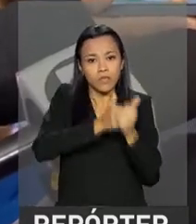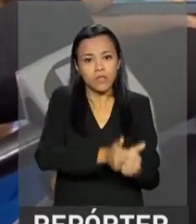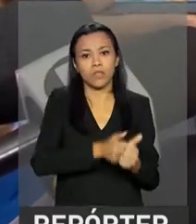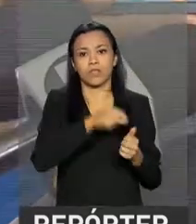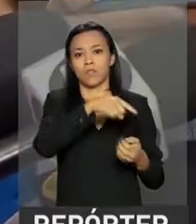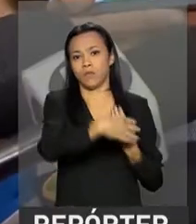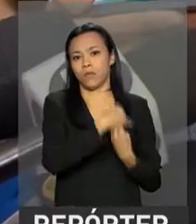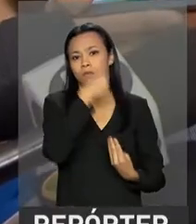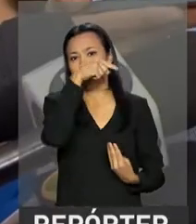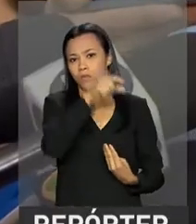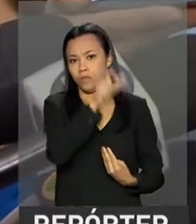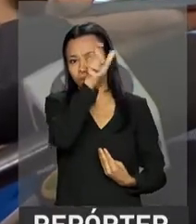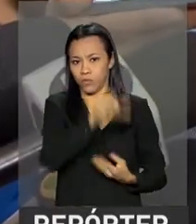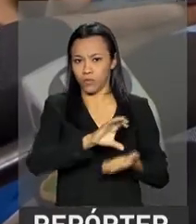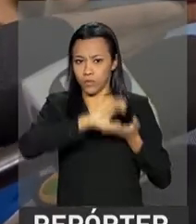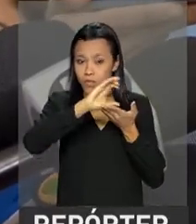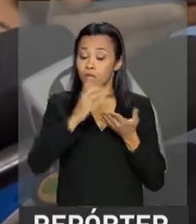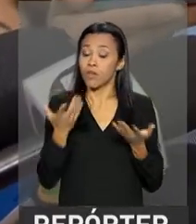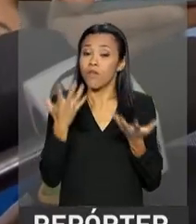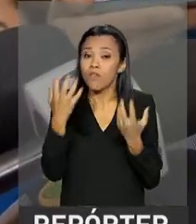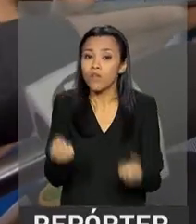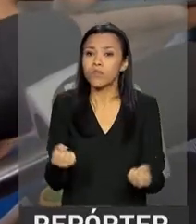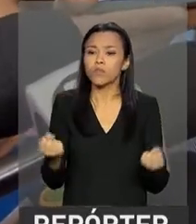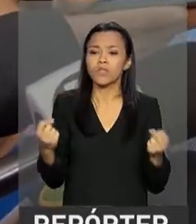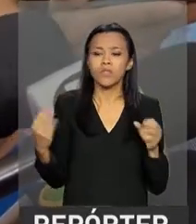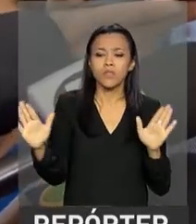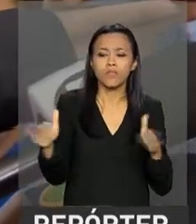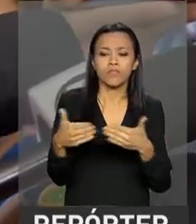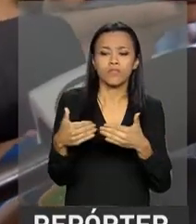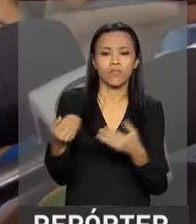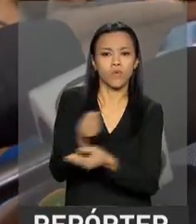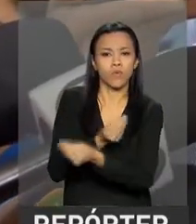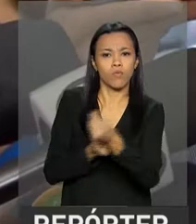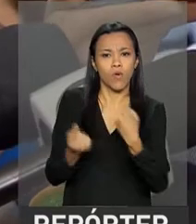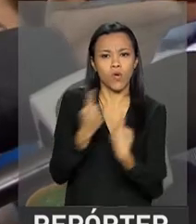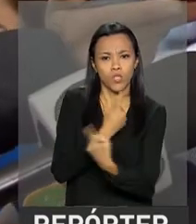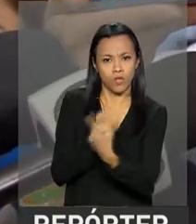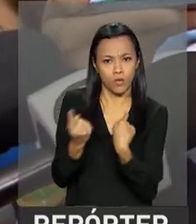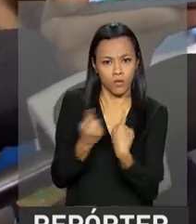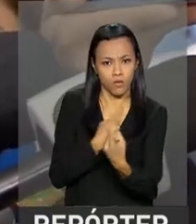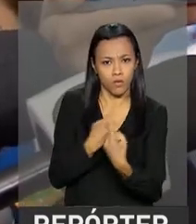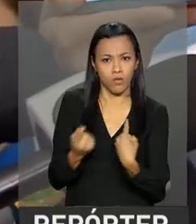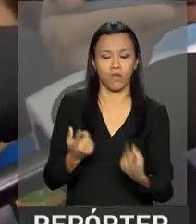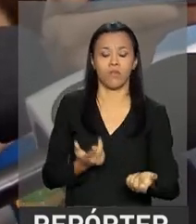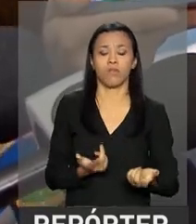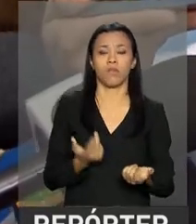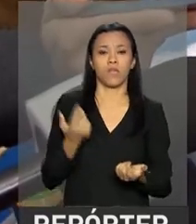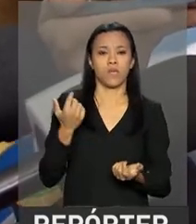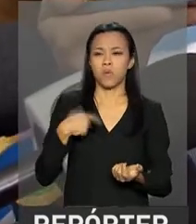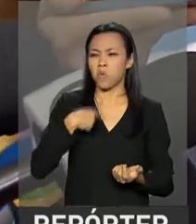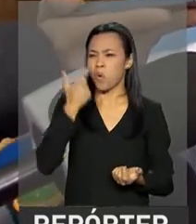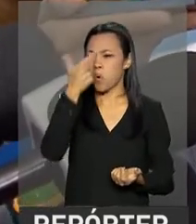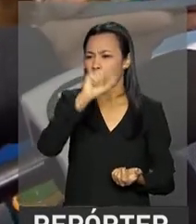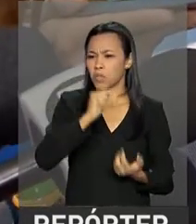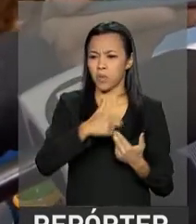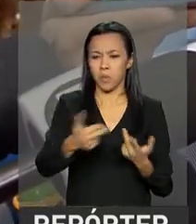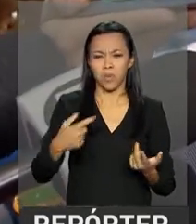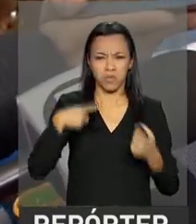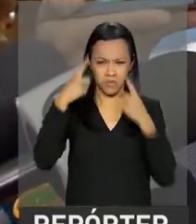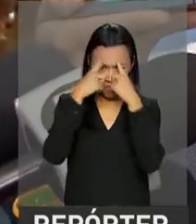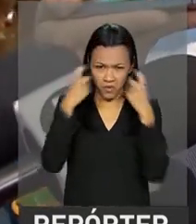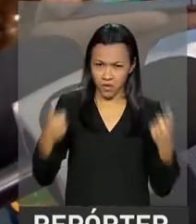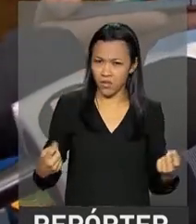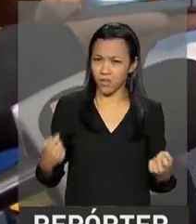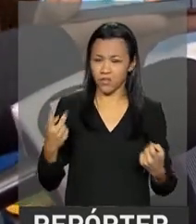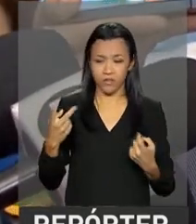de tensão é o diálogo direto entre as partes. Qualquer outro tipo de atitude agressiva de uma parte ou de um lado ou